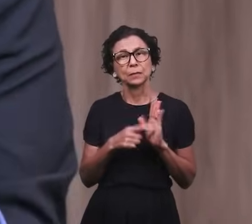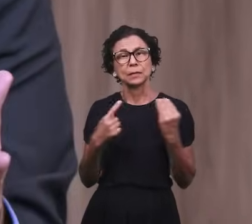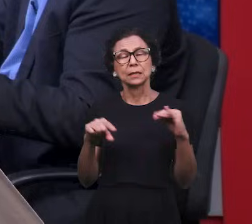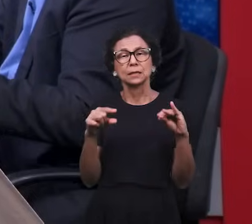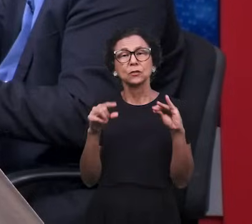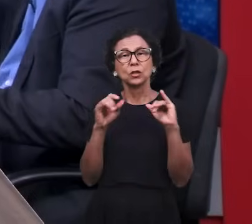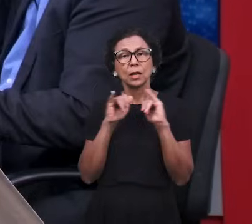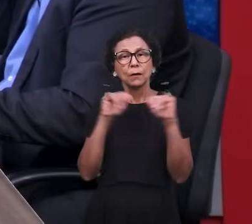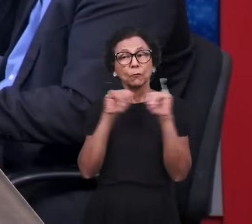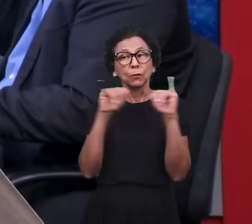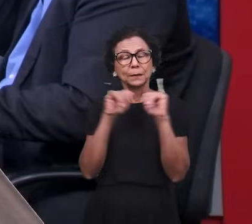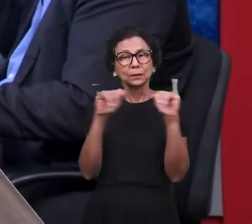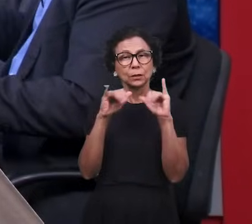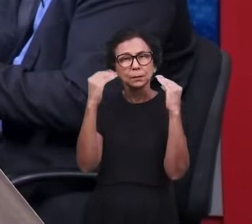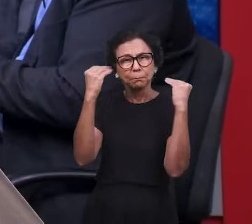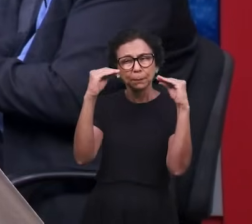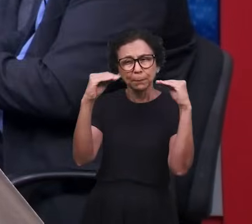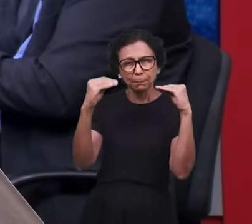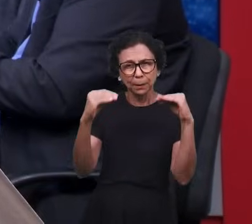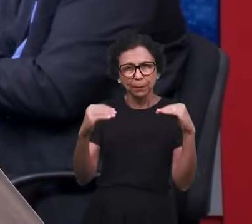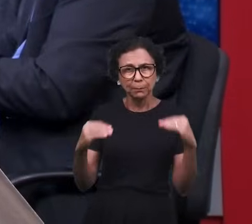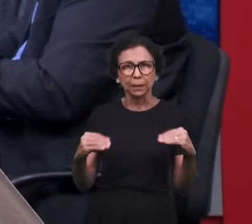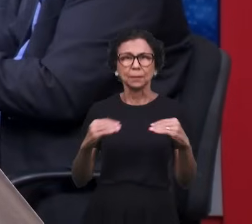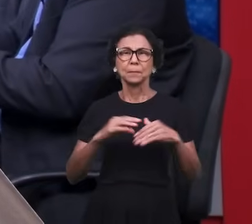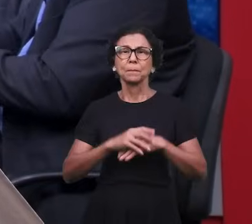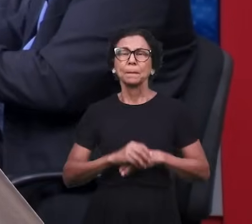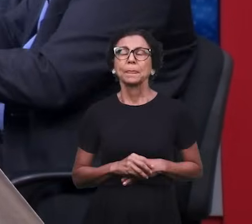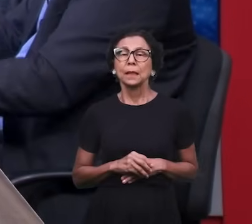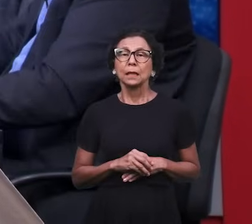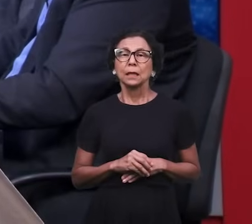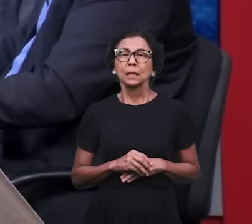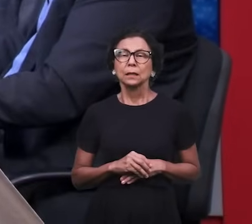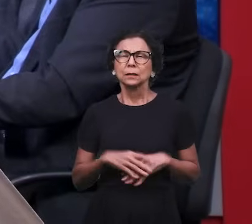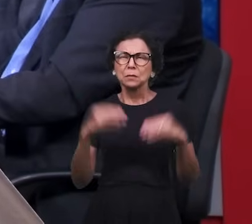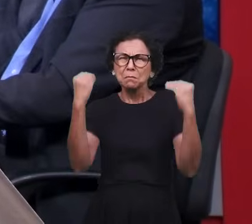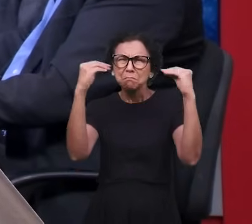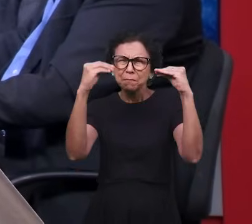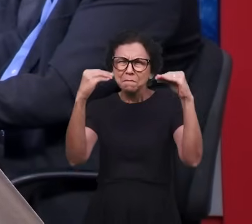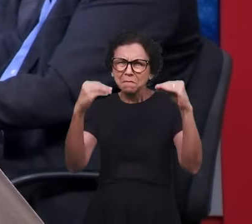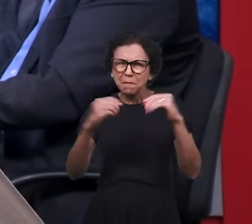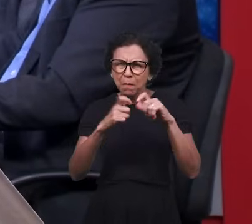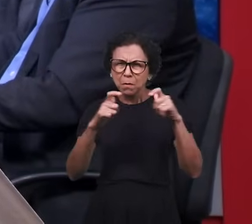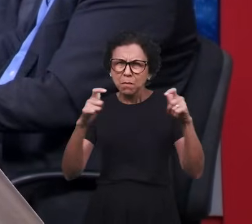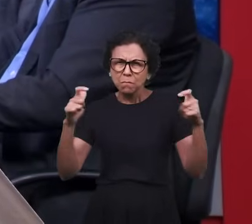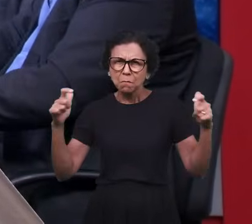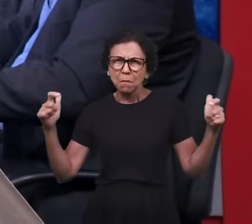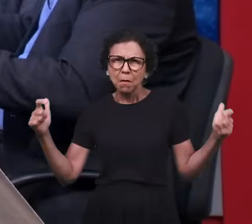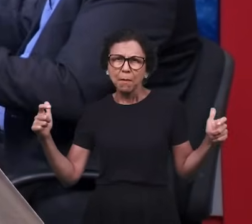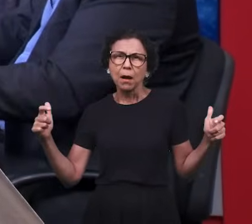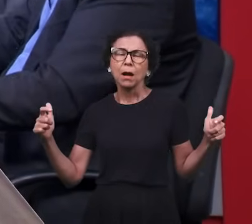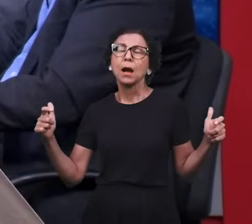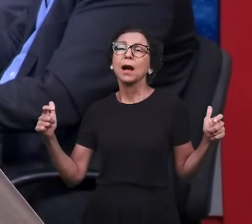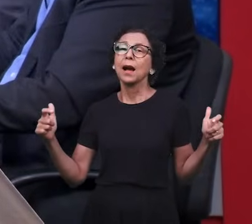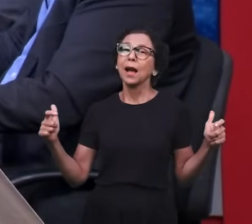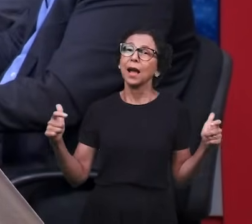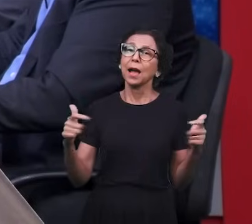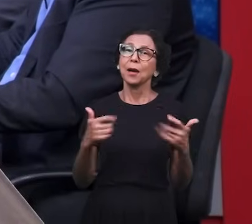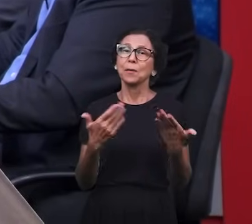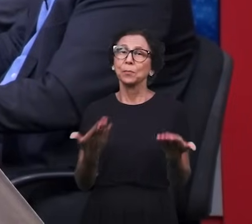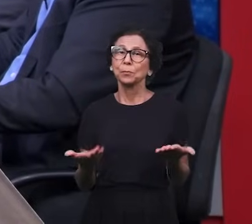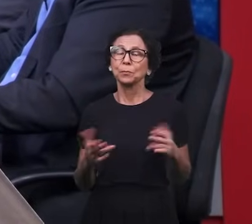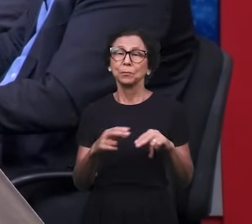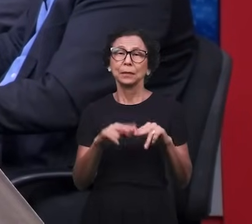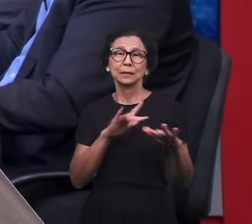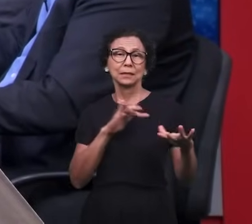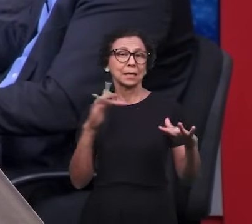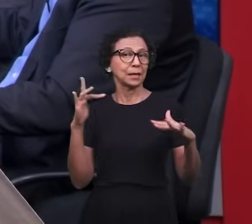são produzidas. Então, se produziu um acervo gigantesco com a efervescência das